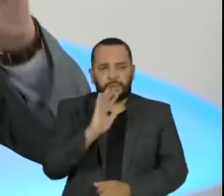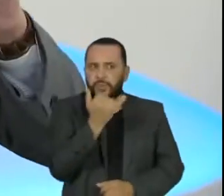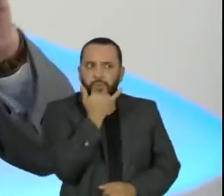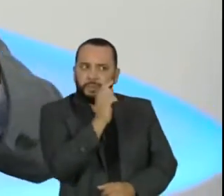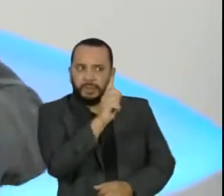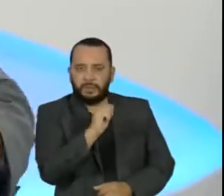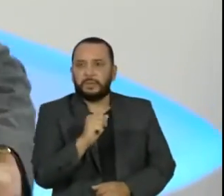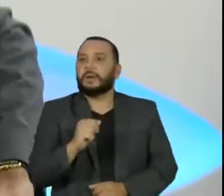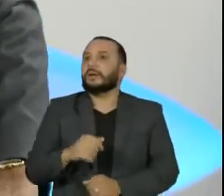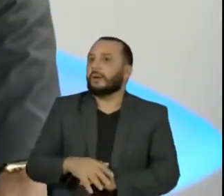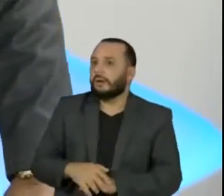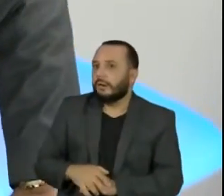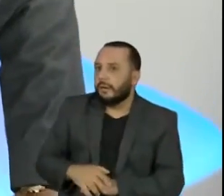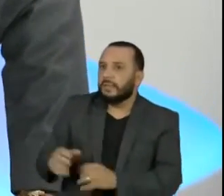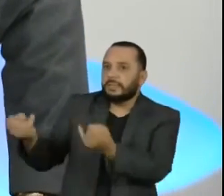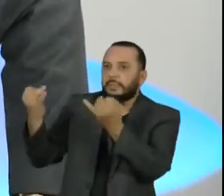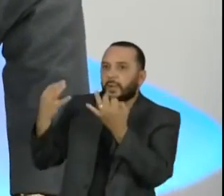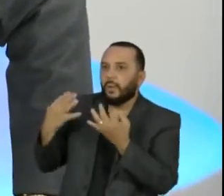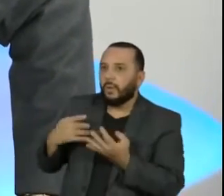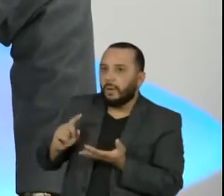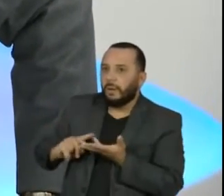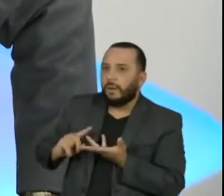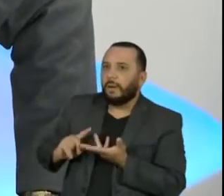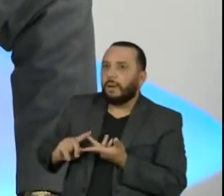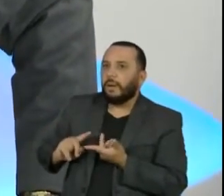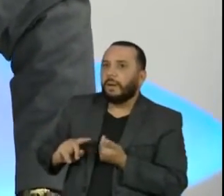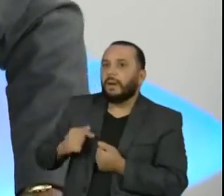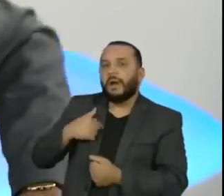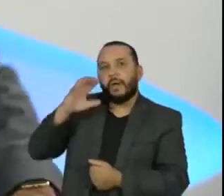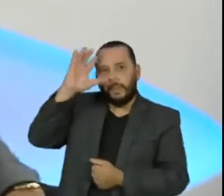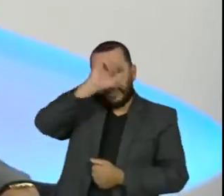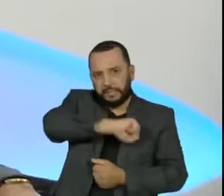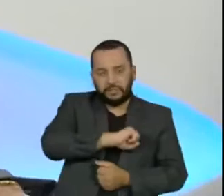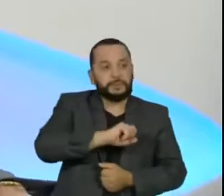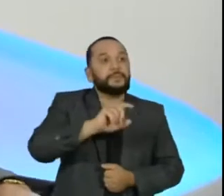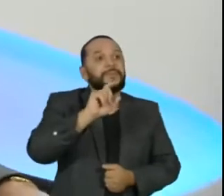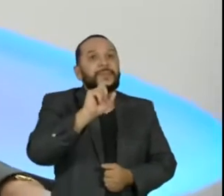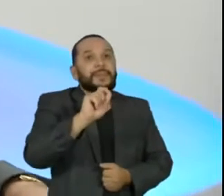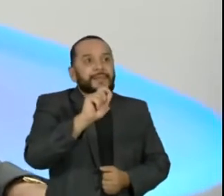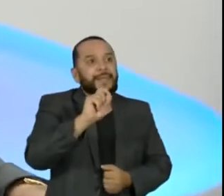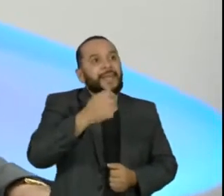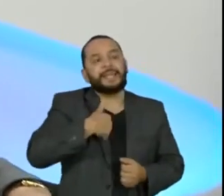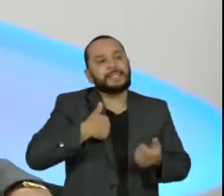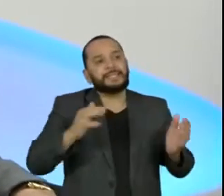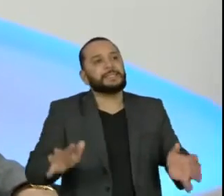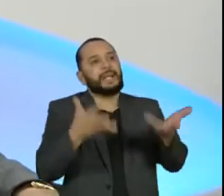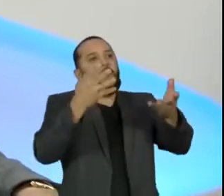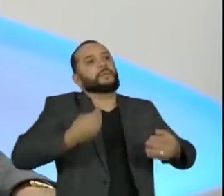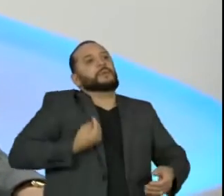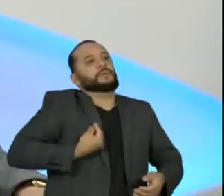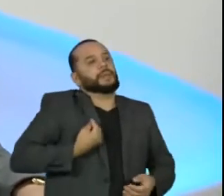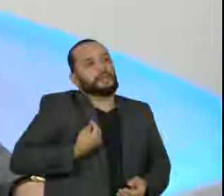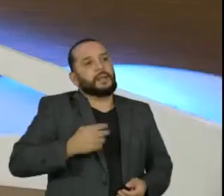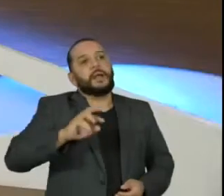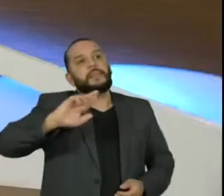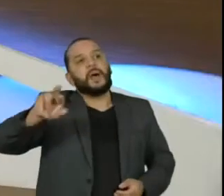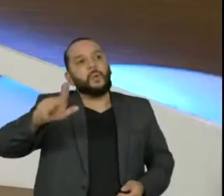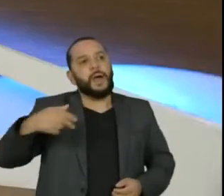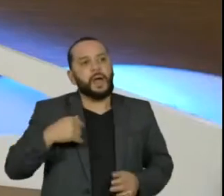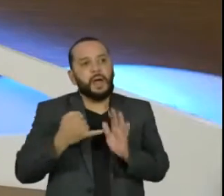E eu aprendi uma coisa, sabe, Ricardo? Quem salva a vida não é respirador, não. É